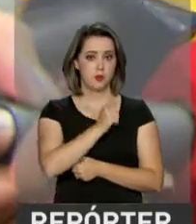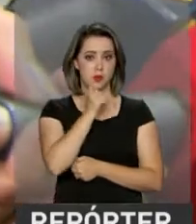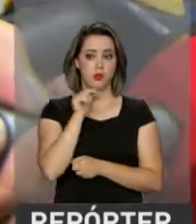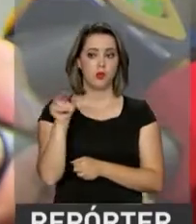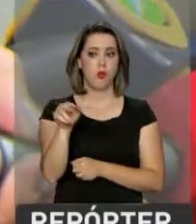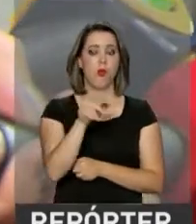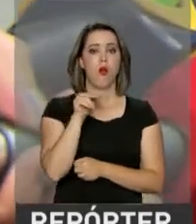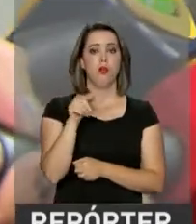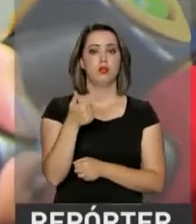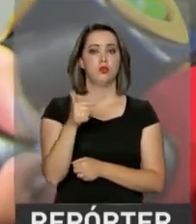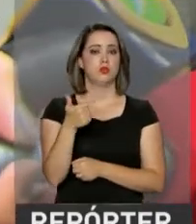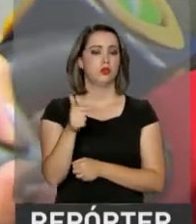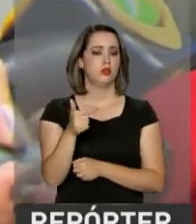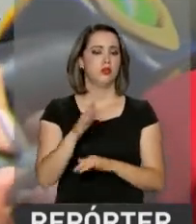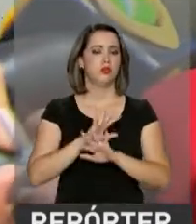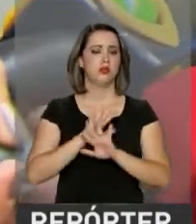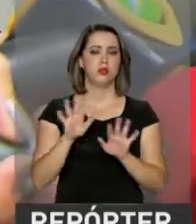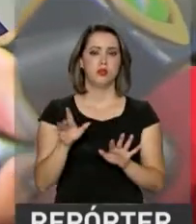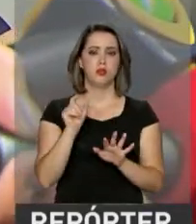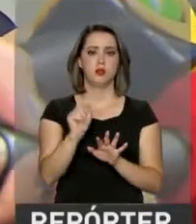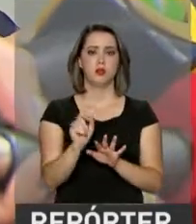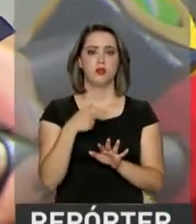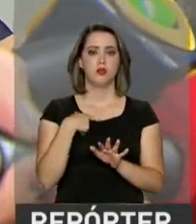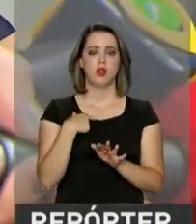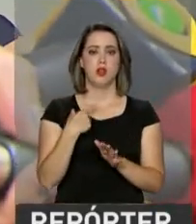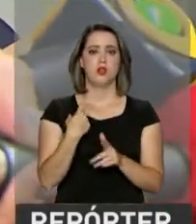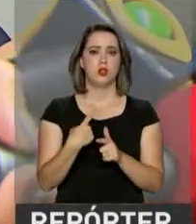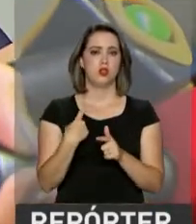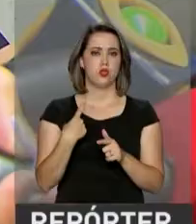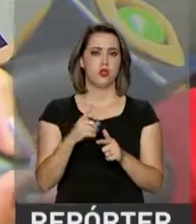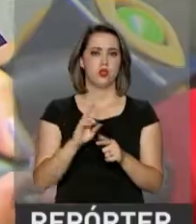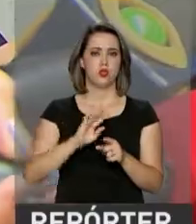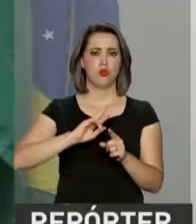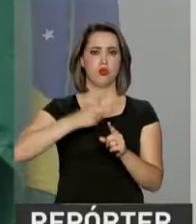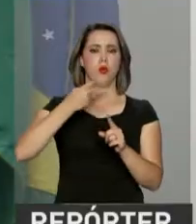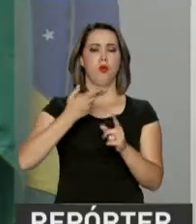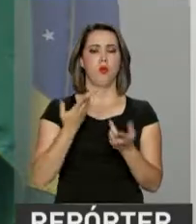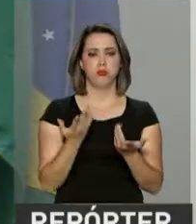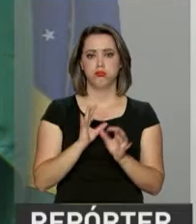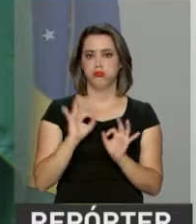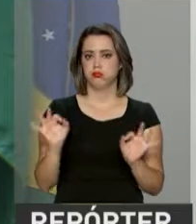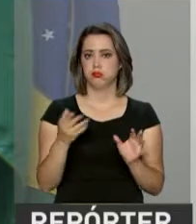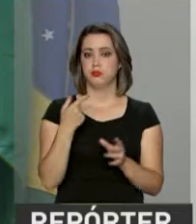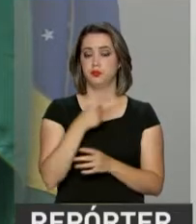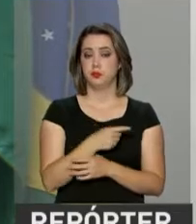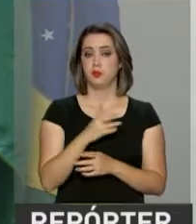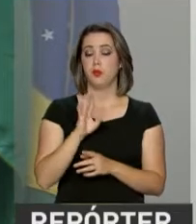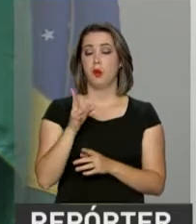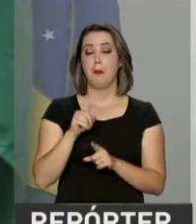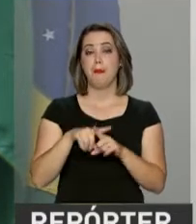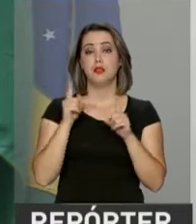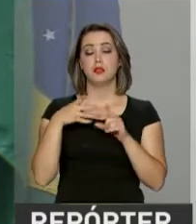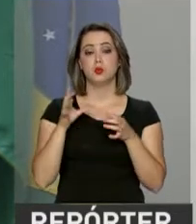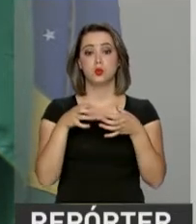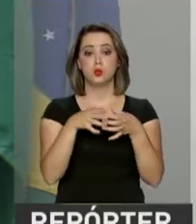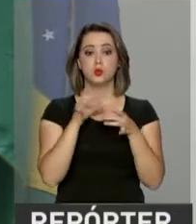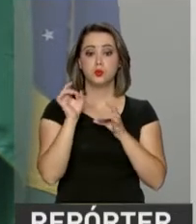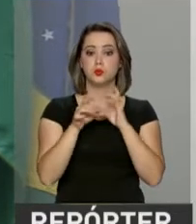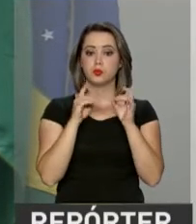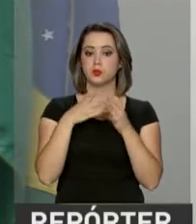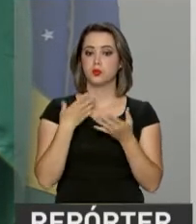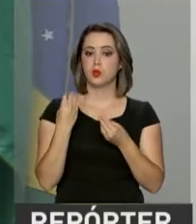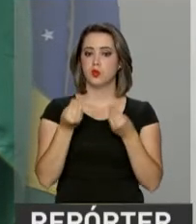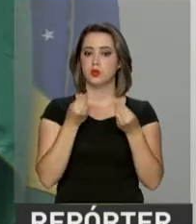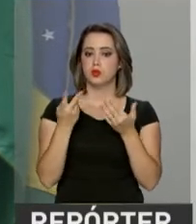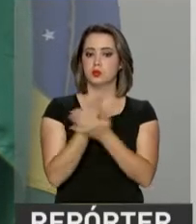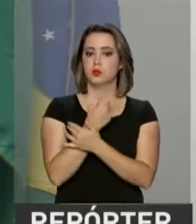mulheres, e sem nenhum tipo de pedágio, sem nenhum tipo de carência. Já na comissão, o relator explicou como vai